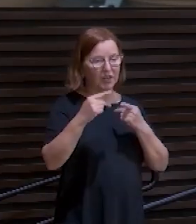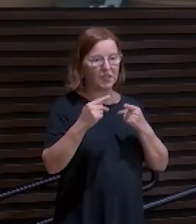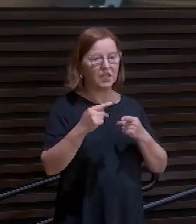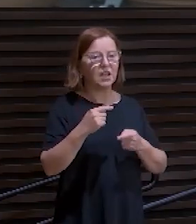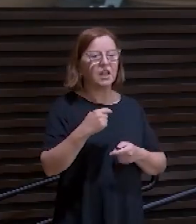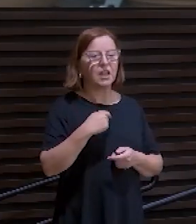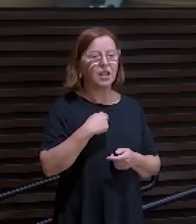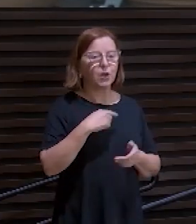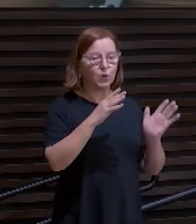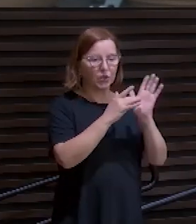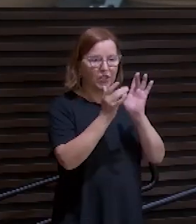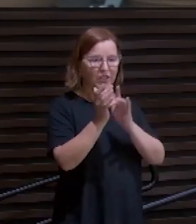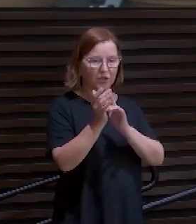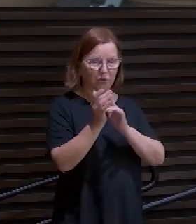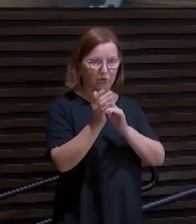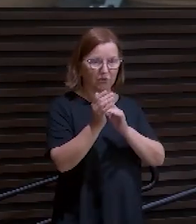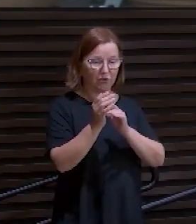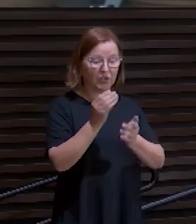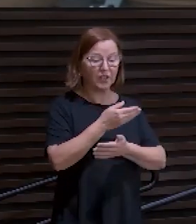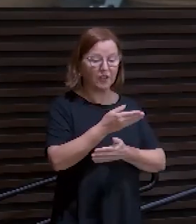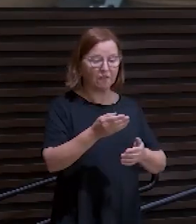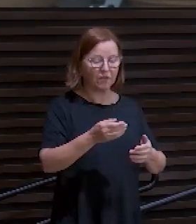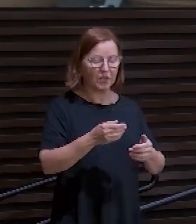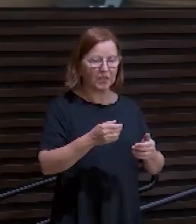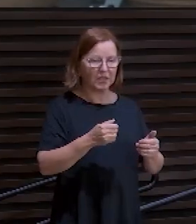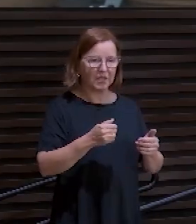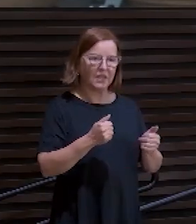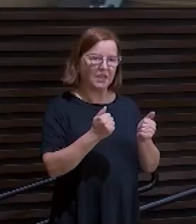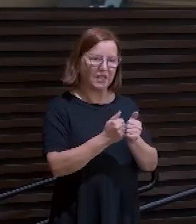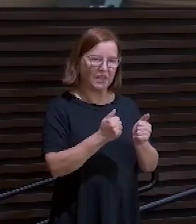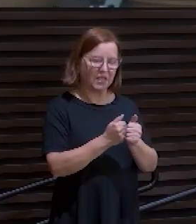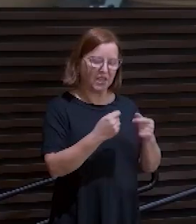Jesus a quem vocês perseguem.